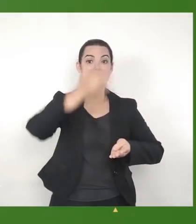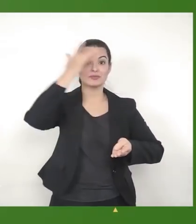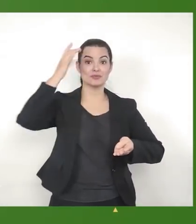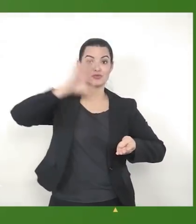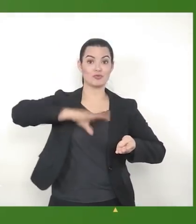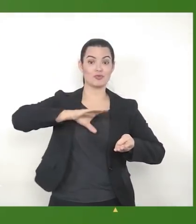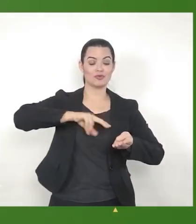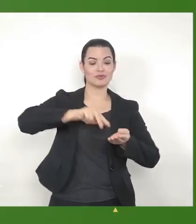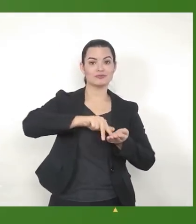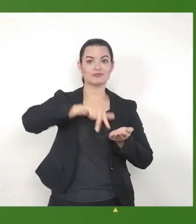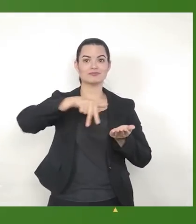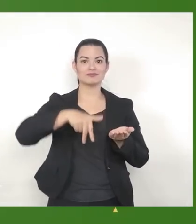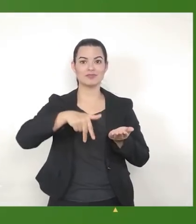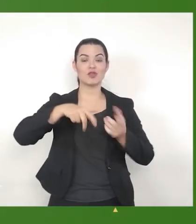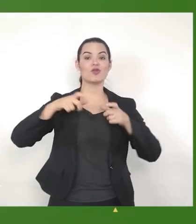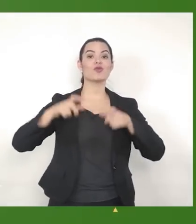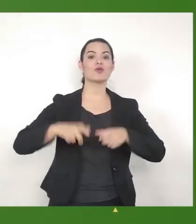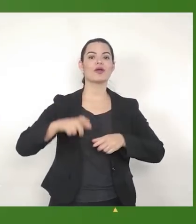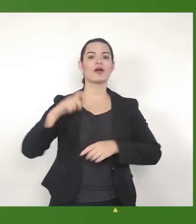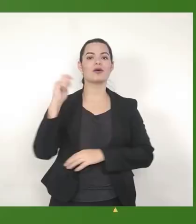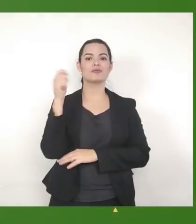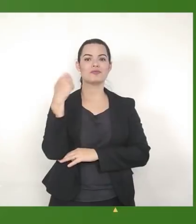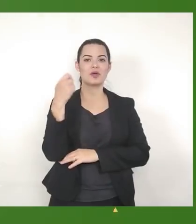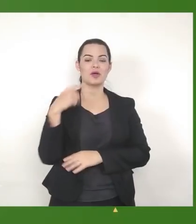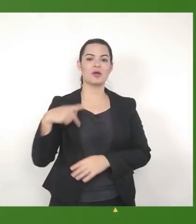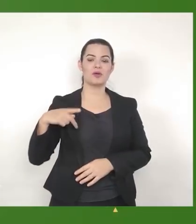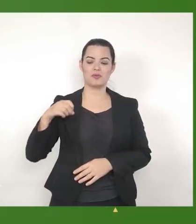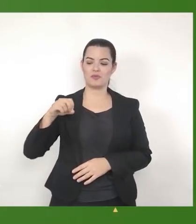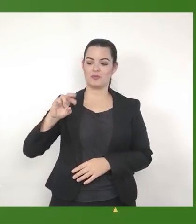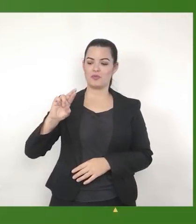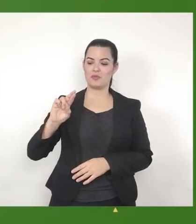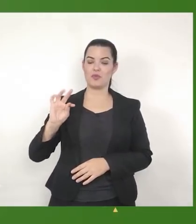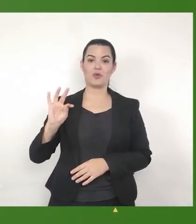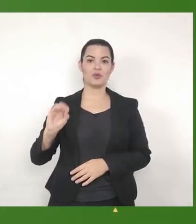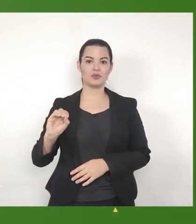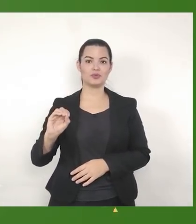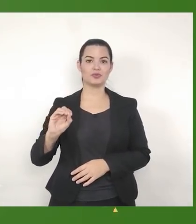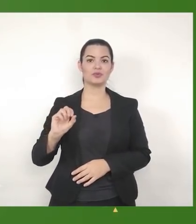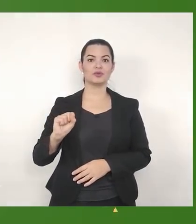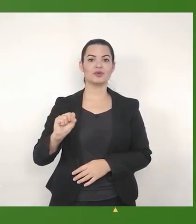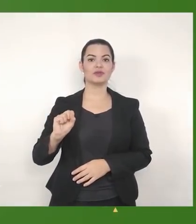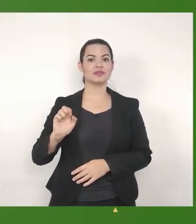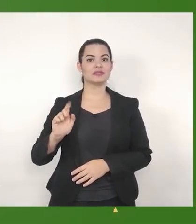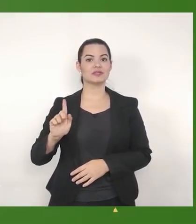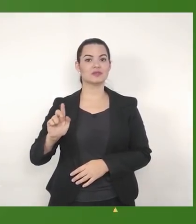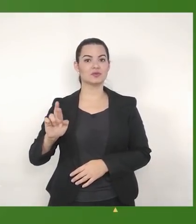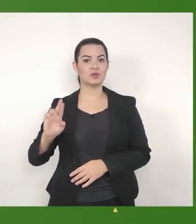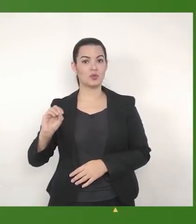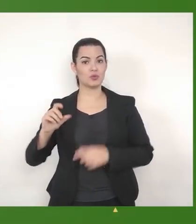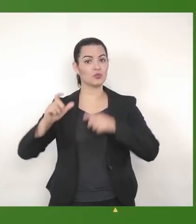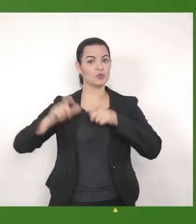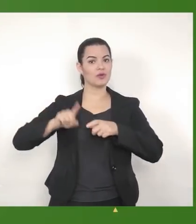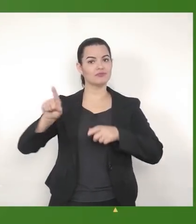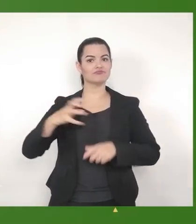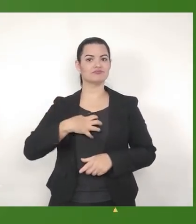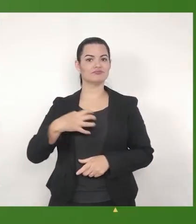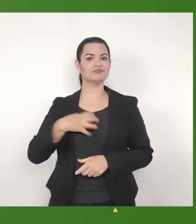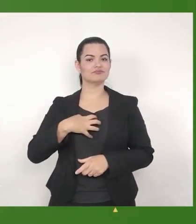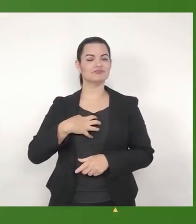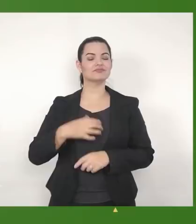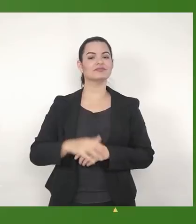portugueses na região de Porto Seguro. Isso mesmo, Porto Seguro fica no estado da